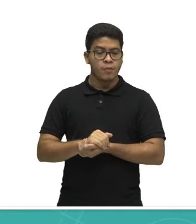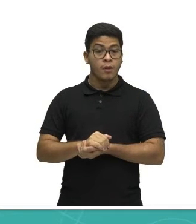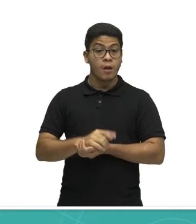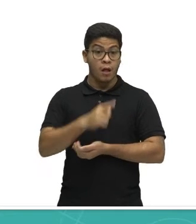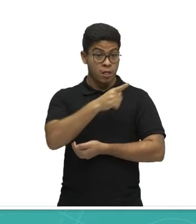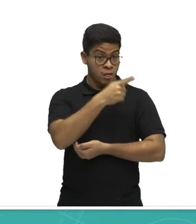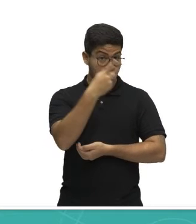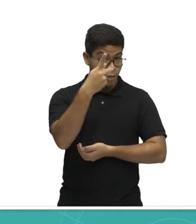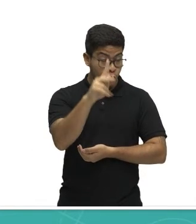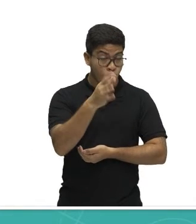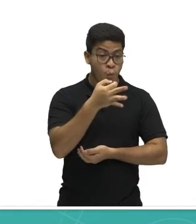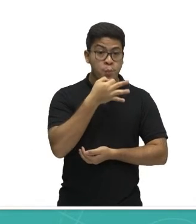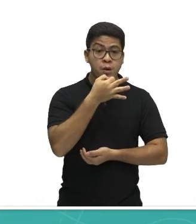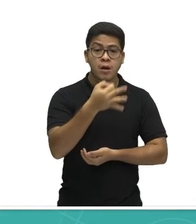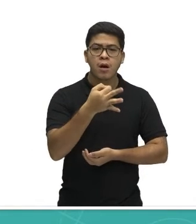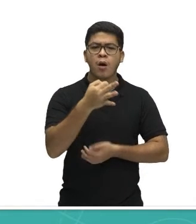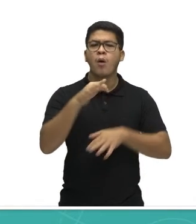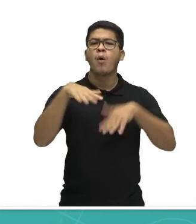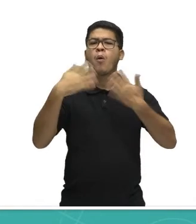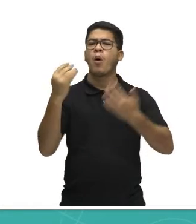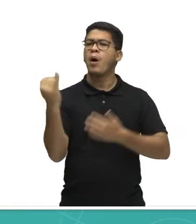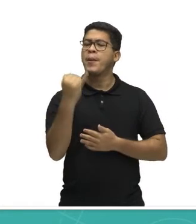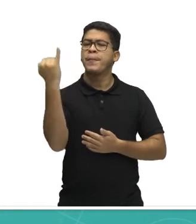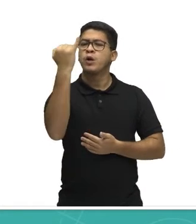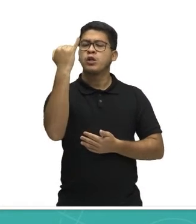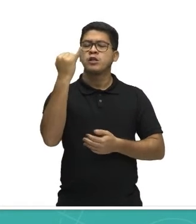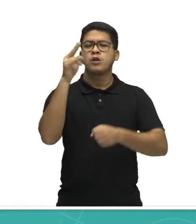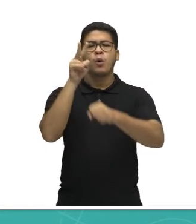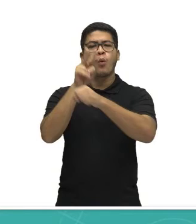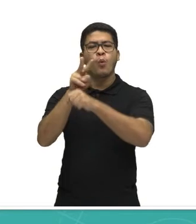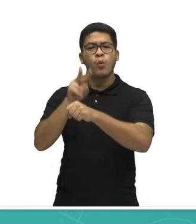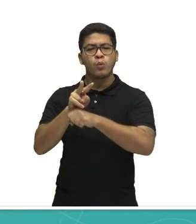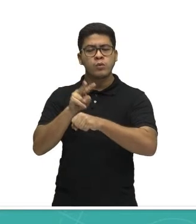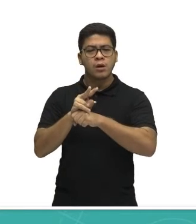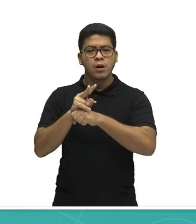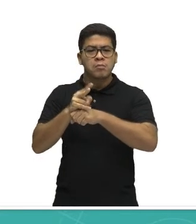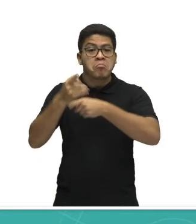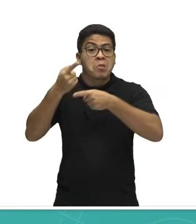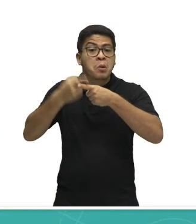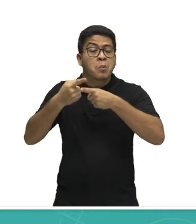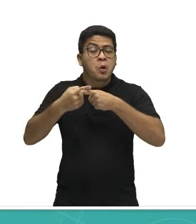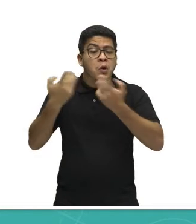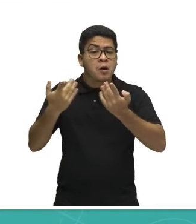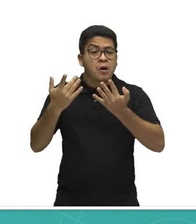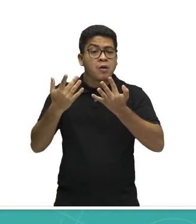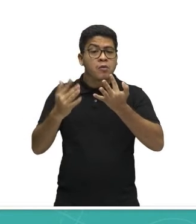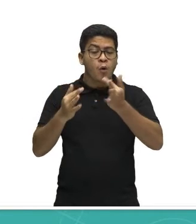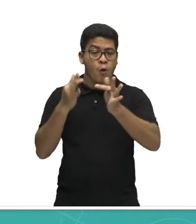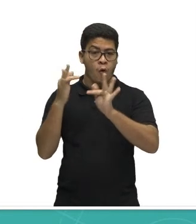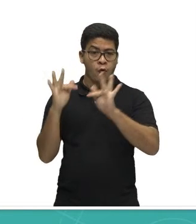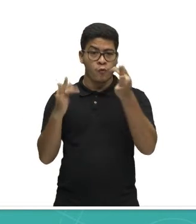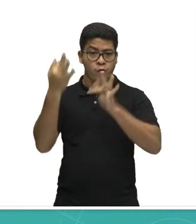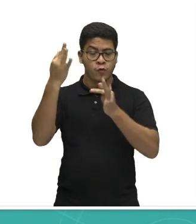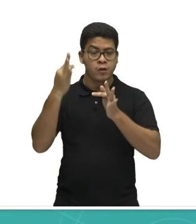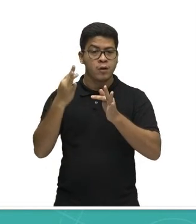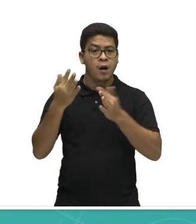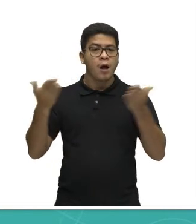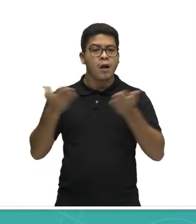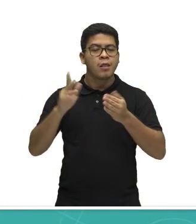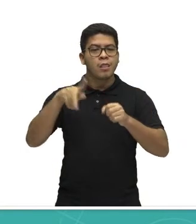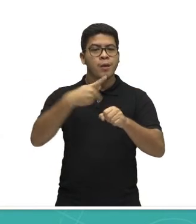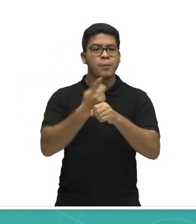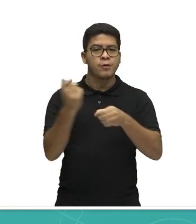dos elementos do folclore na sociedade? Por quê? Então, vocês vão responder essas perguntas. Daqui a pouco nós voltamos para a